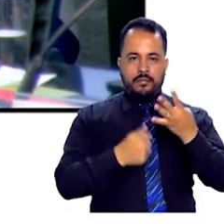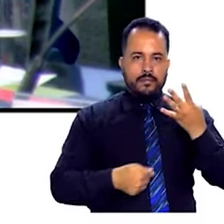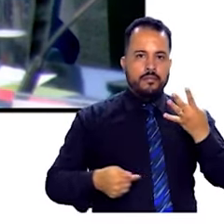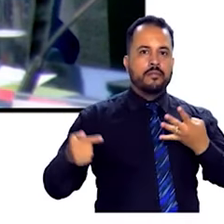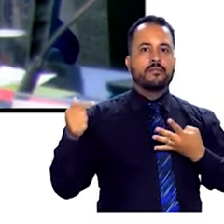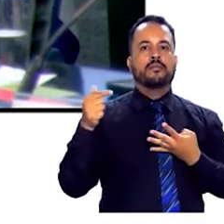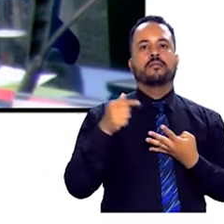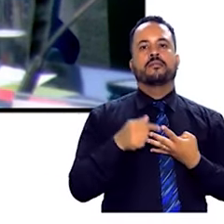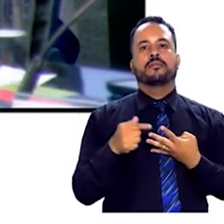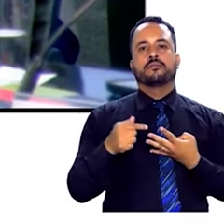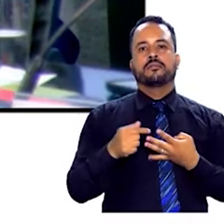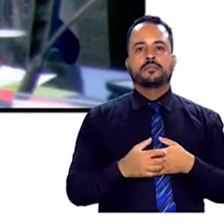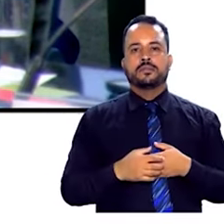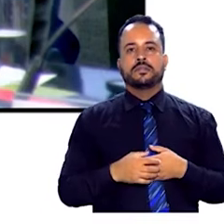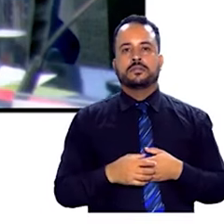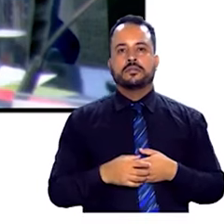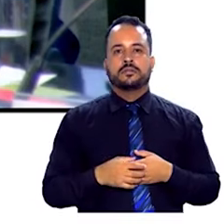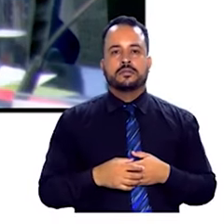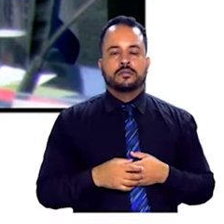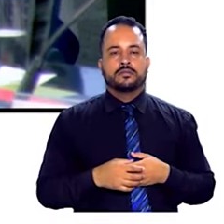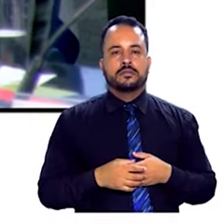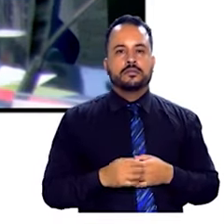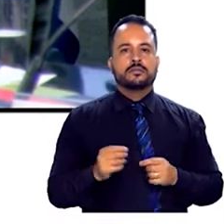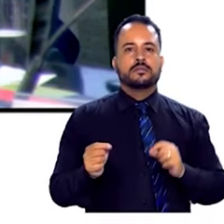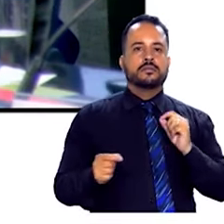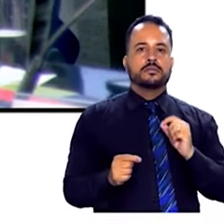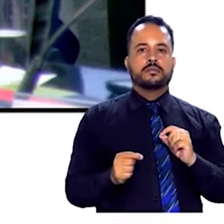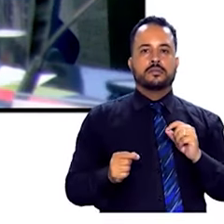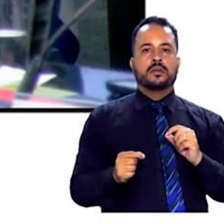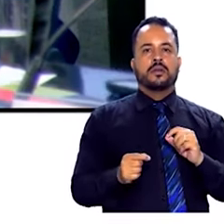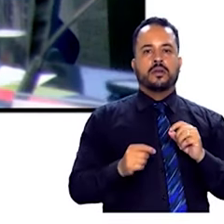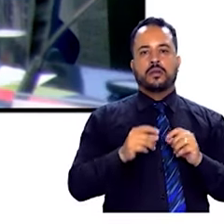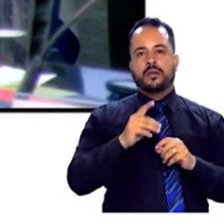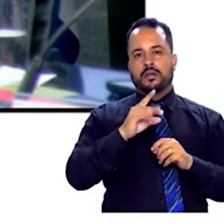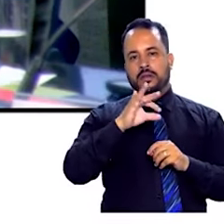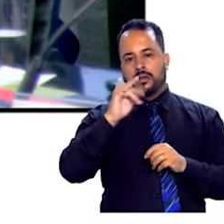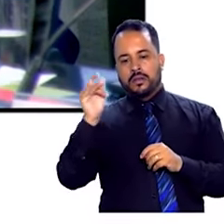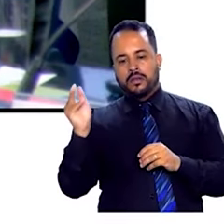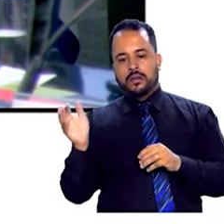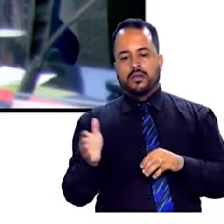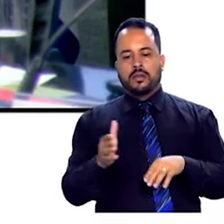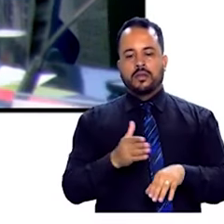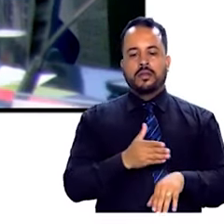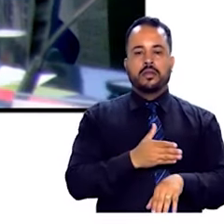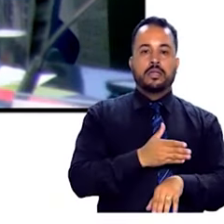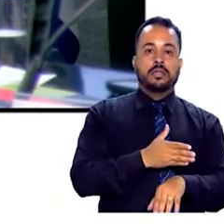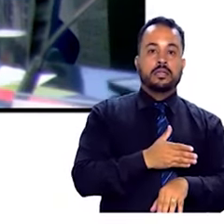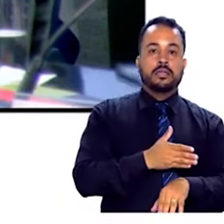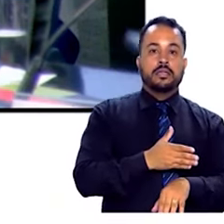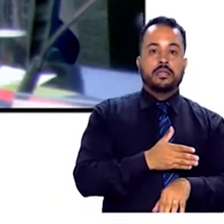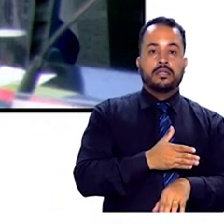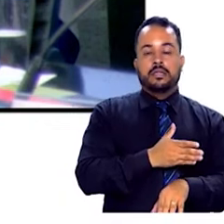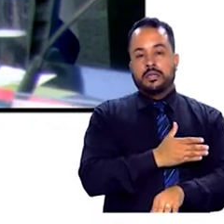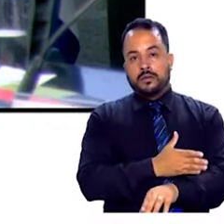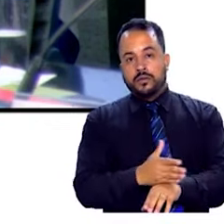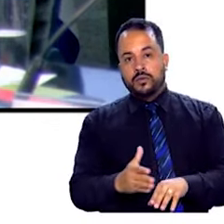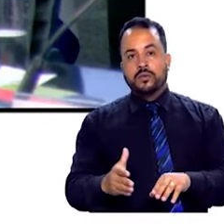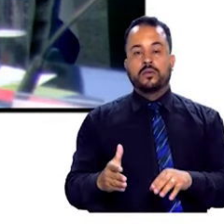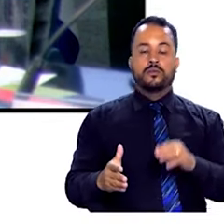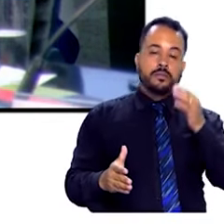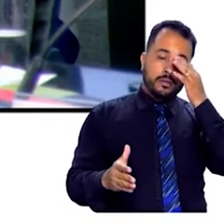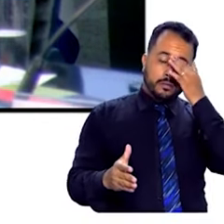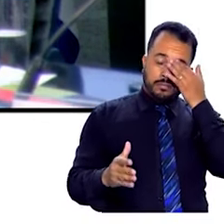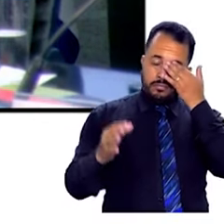instância a visão Ortodoxa das diferentes tradições ou famílias jurídicas é geralmente construída pel